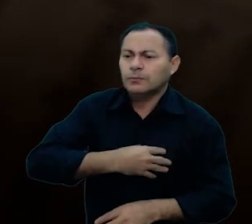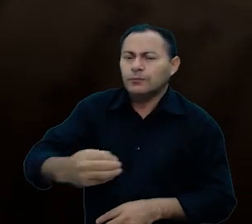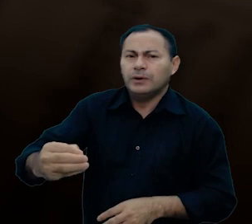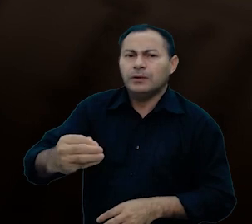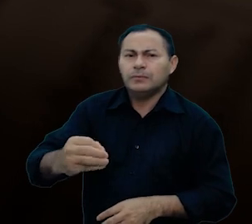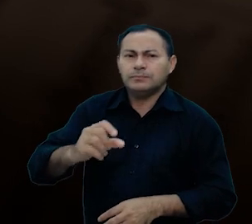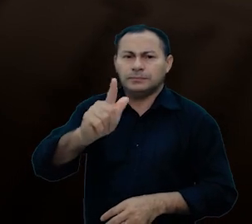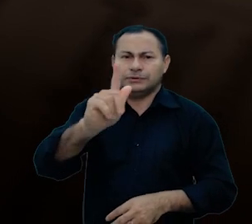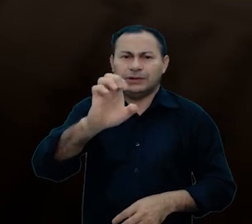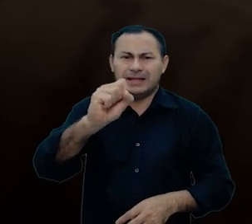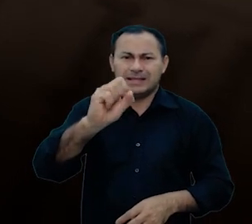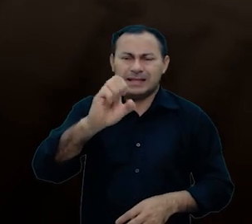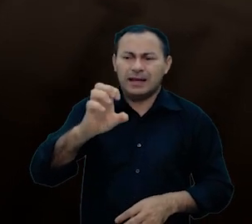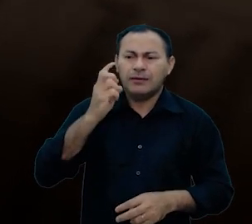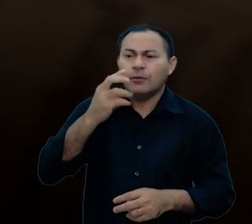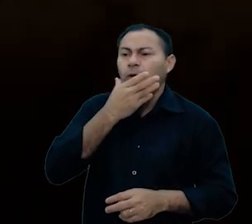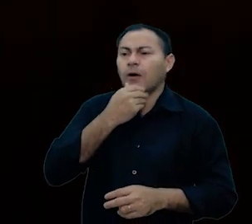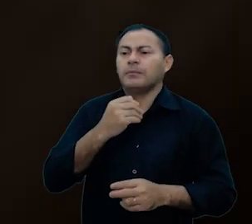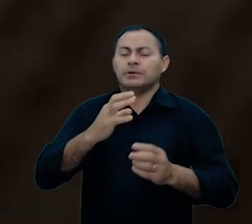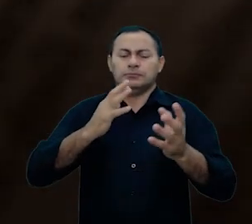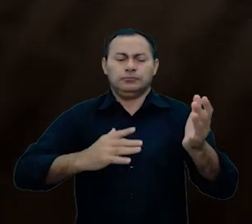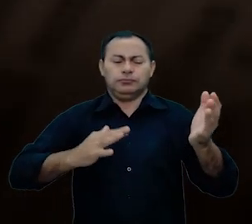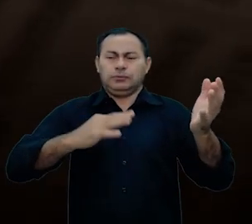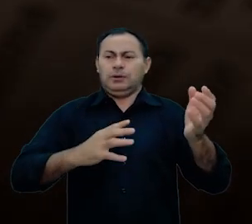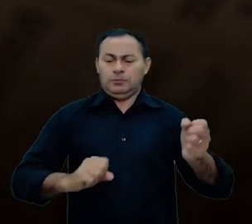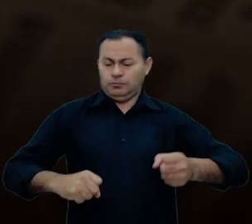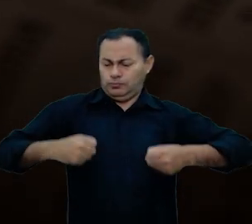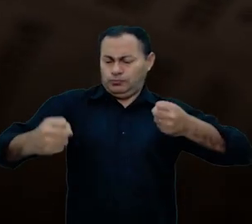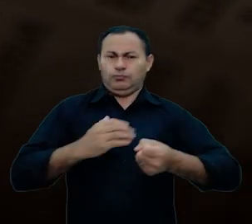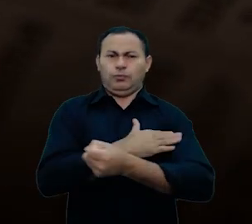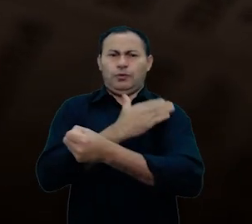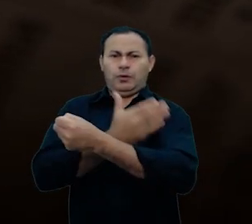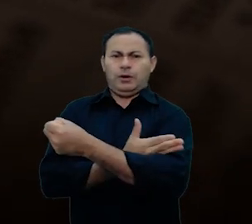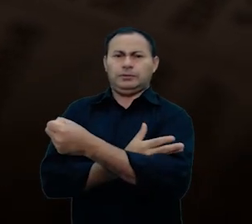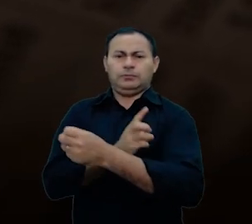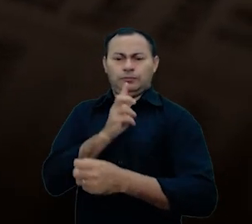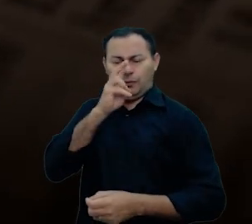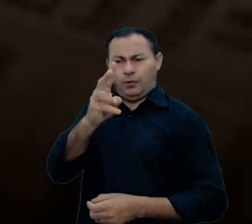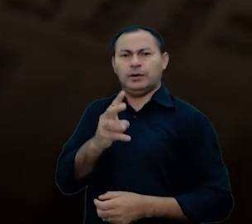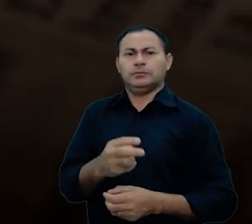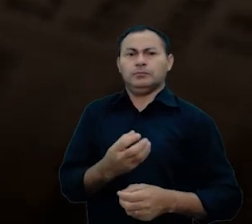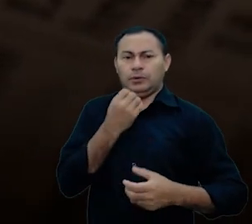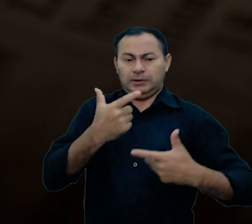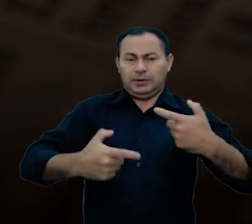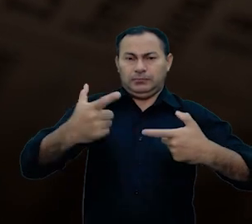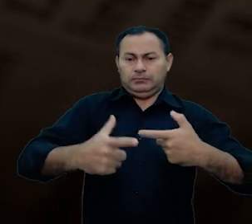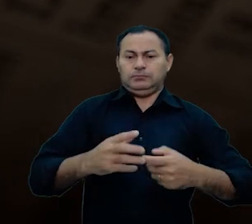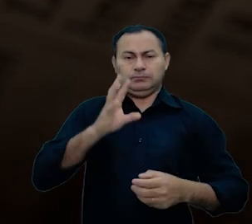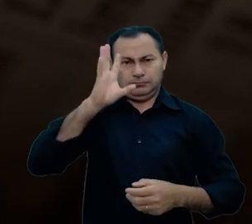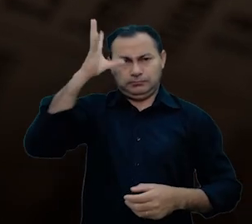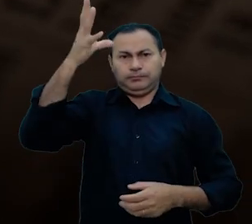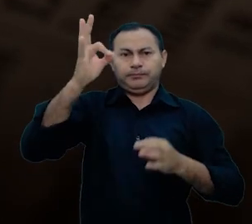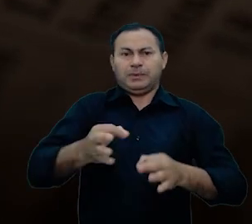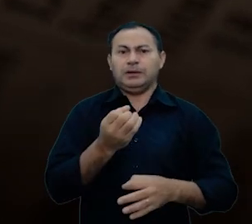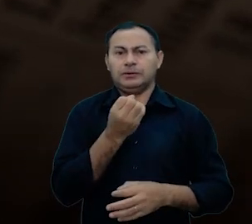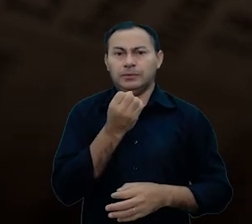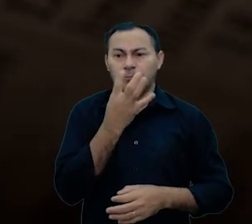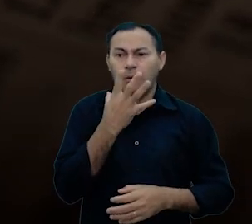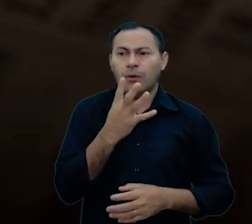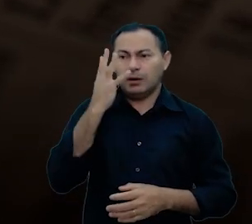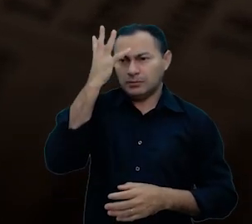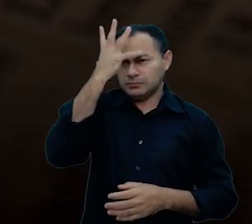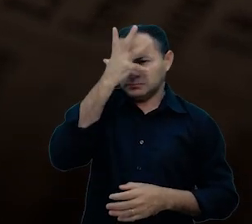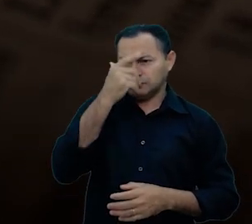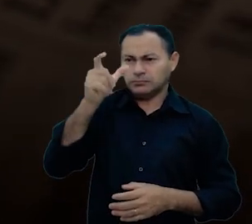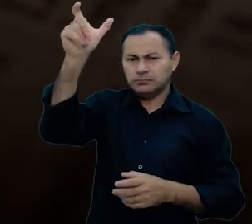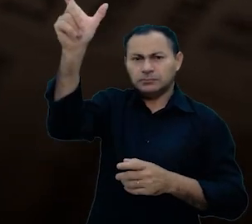o belemita, que sabe tocar bem e é forte e valente homem de guerra, prudente para tomar decisões e de boa aparência,